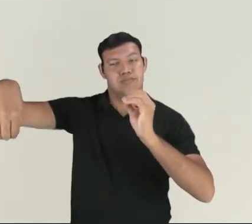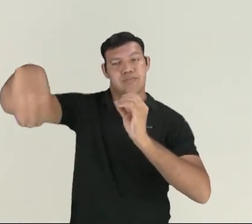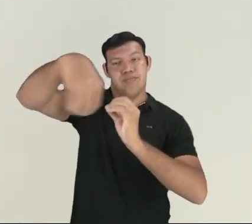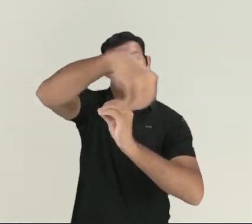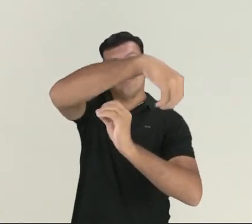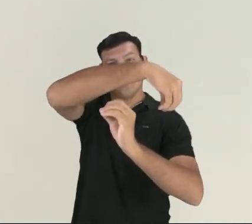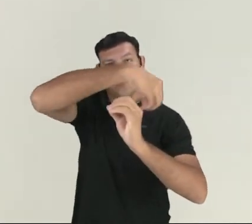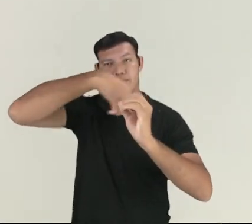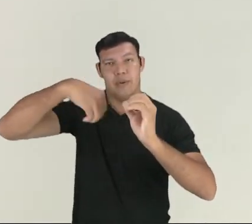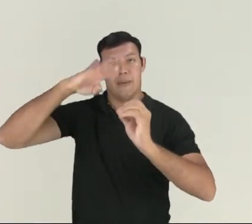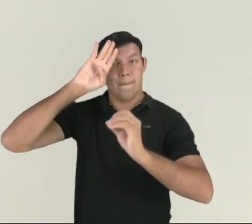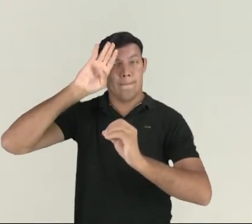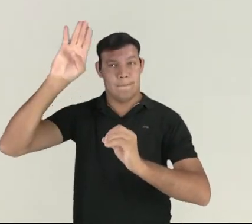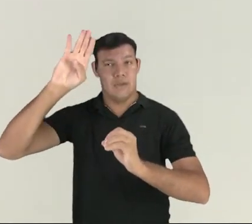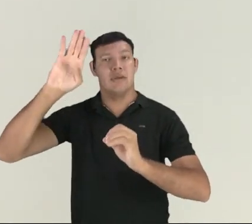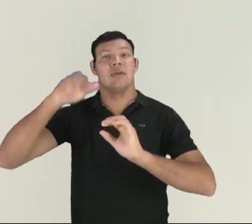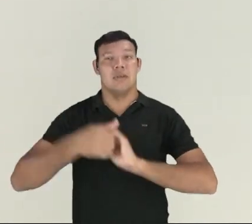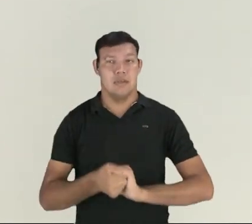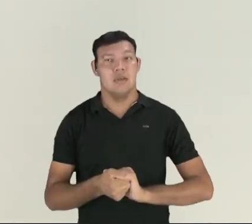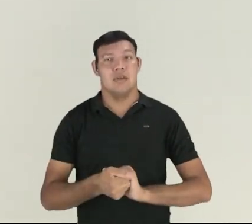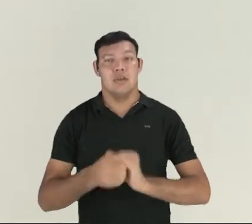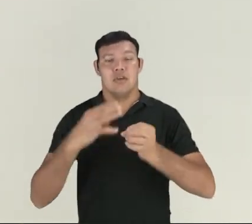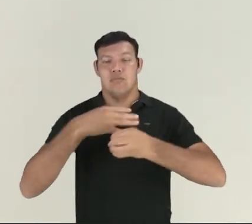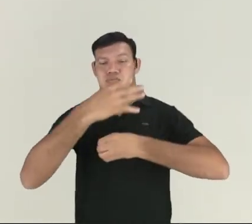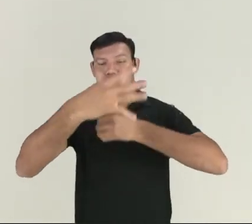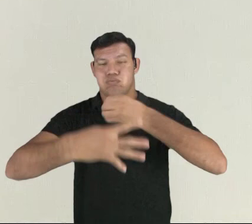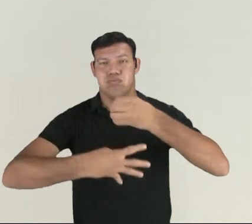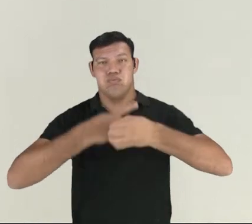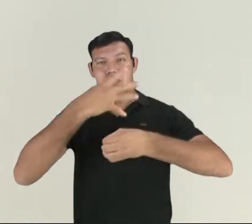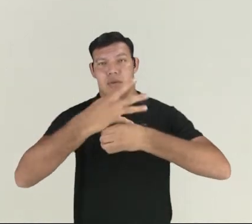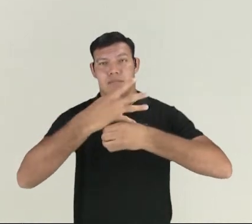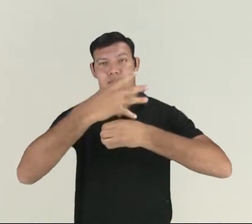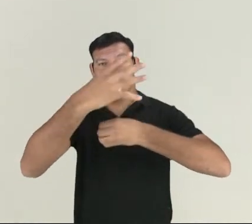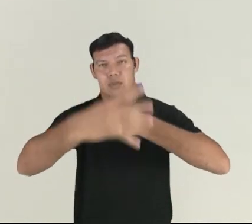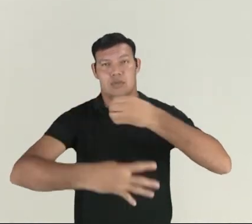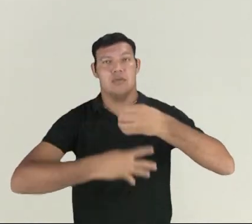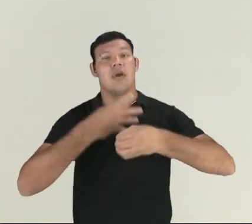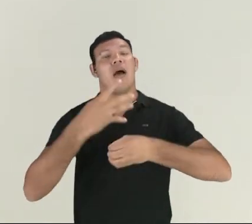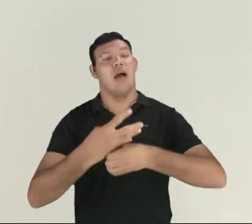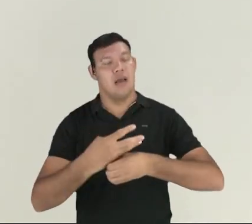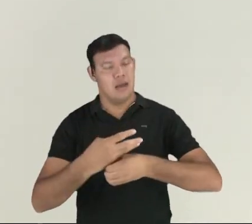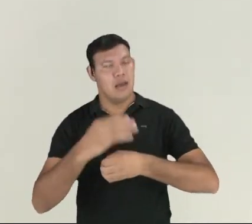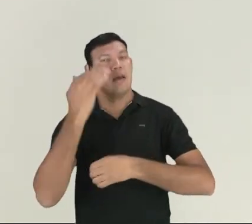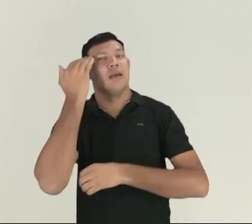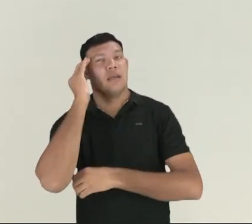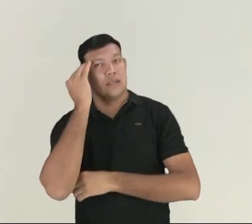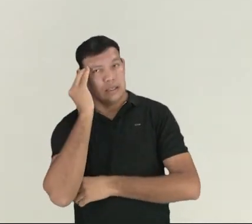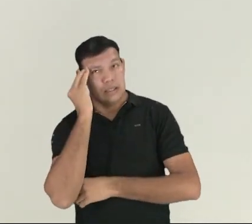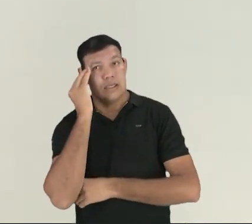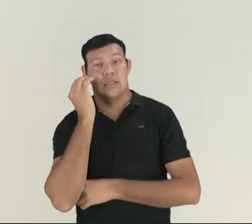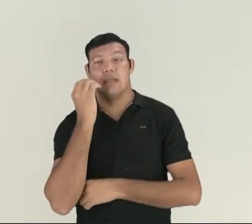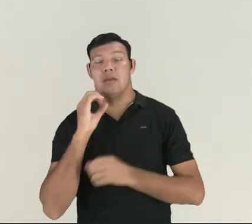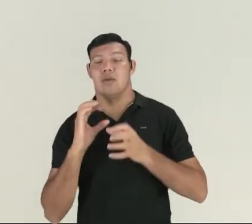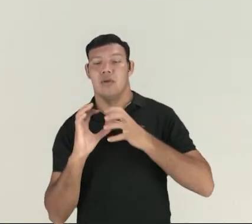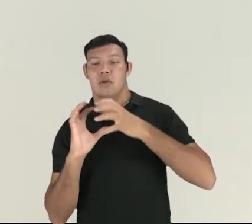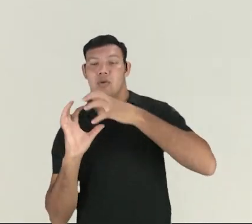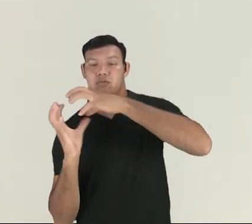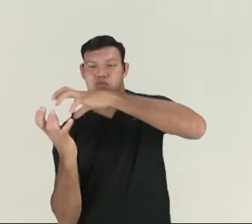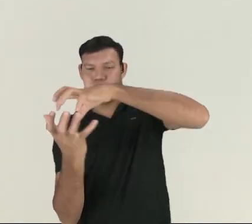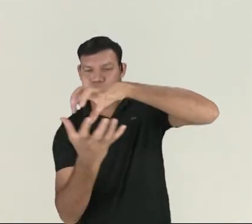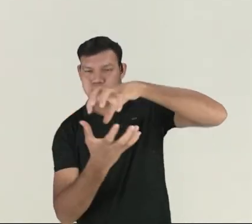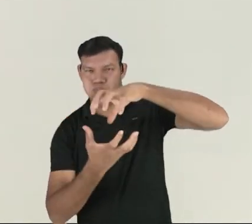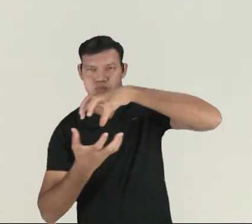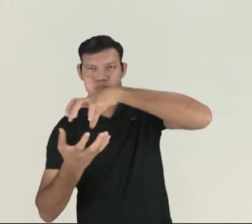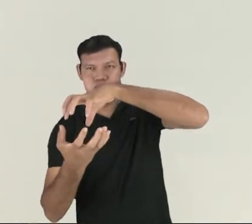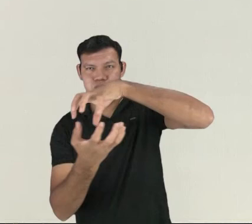a Terra não estivesse em constante movimentação, se ela estivesse estática, estivesse parada, o que poderia acontecer? Certamente